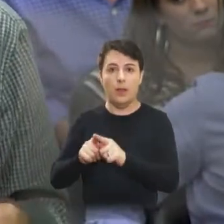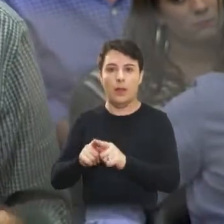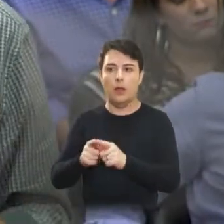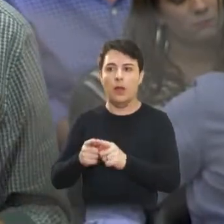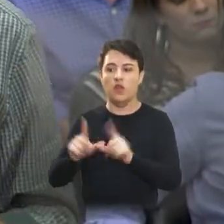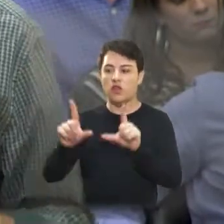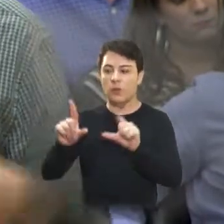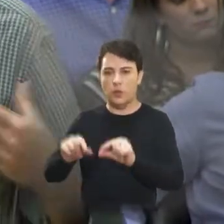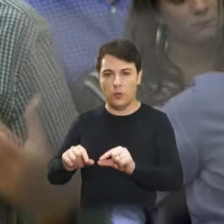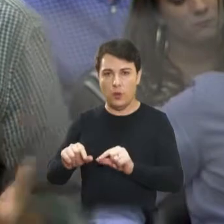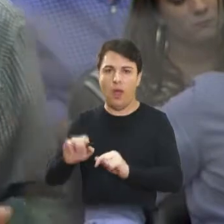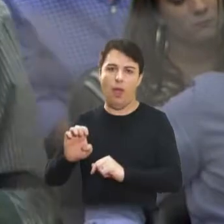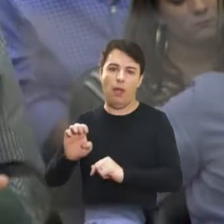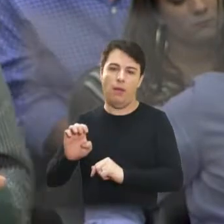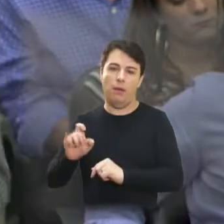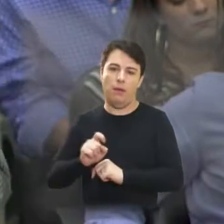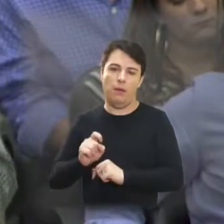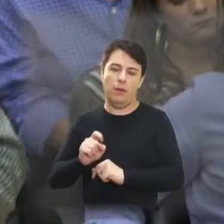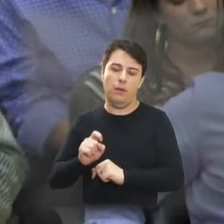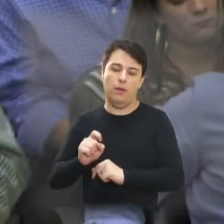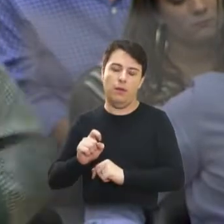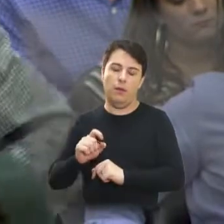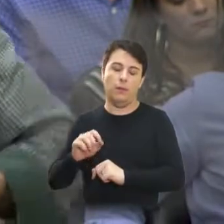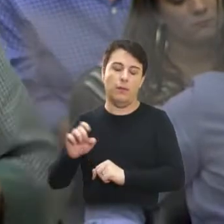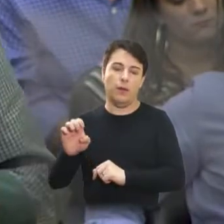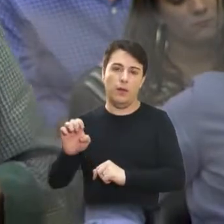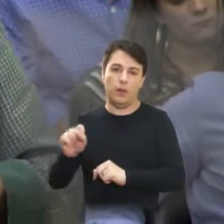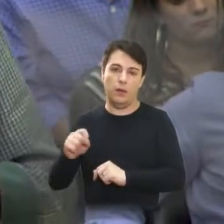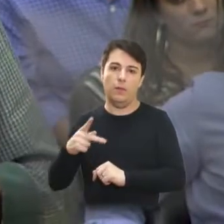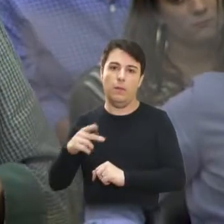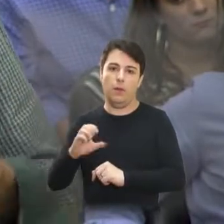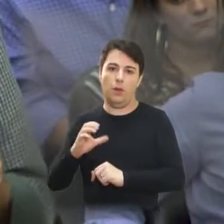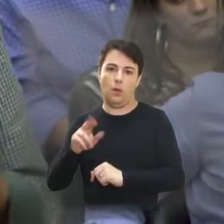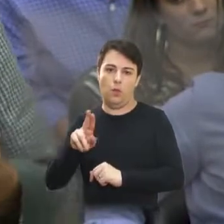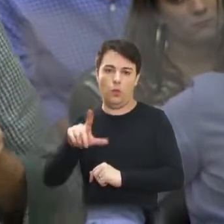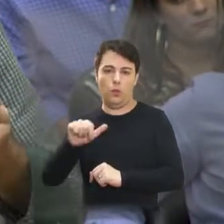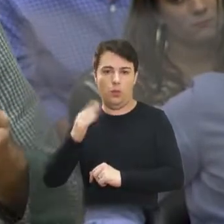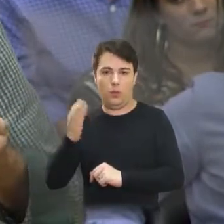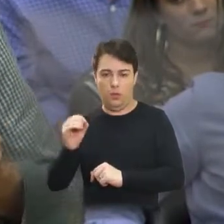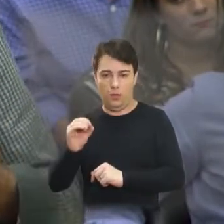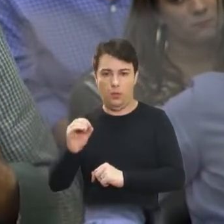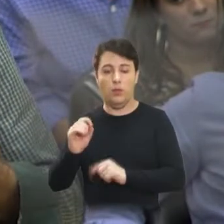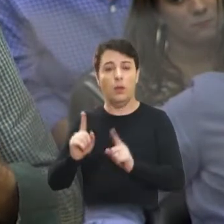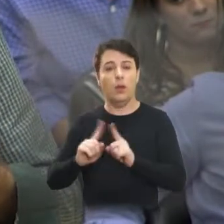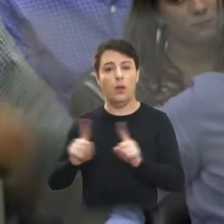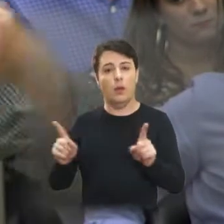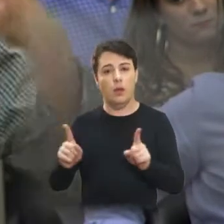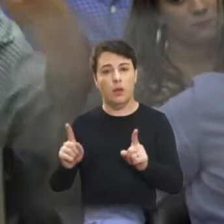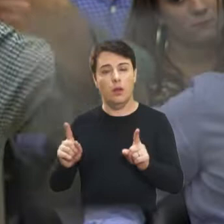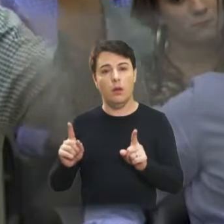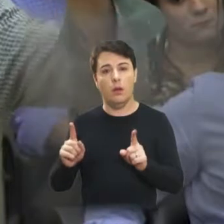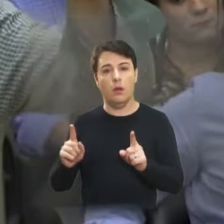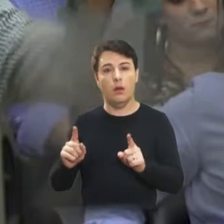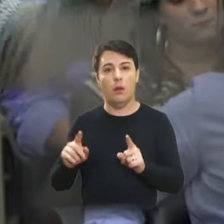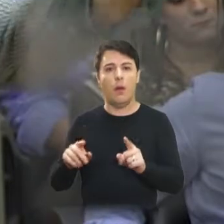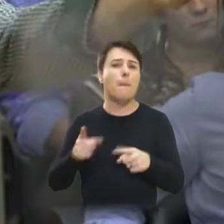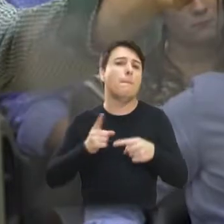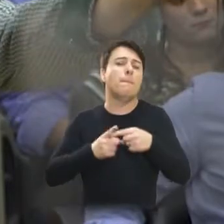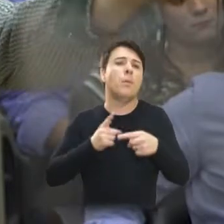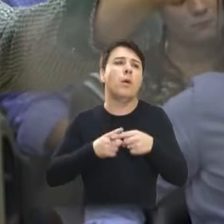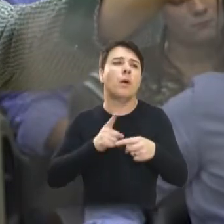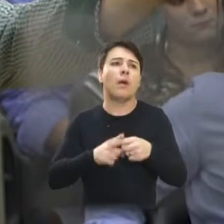especulação. Não é? Então, por que facilitar um loteamento